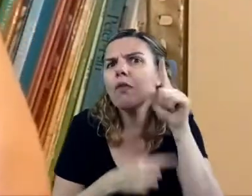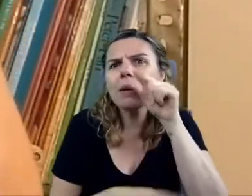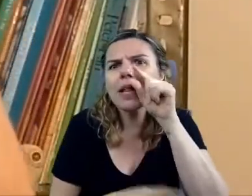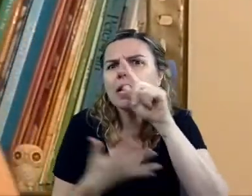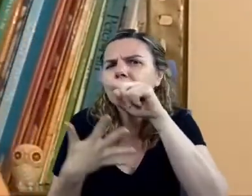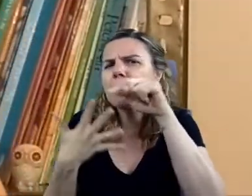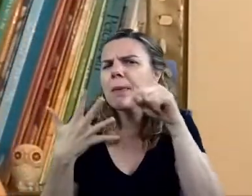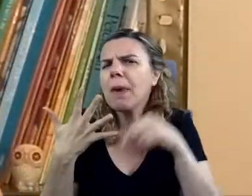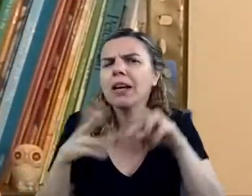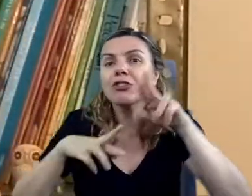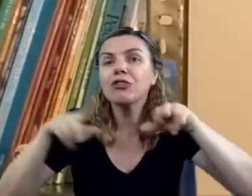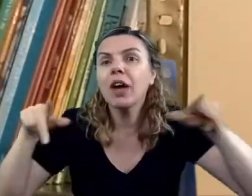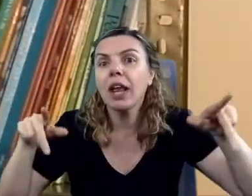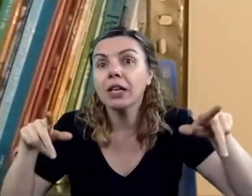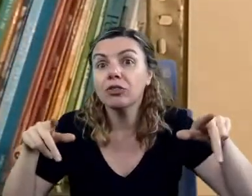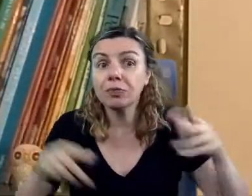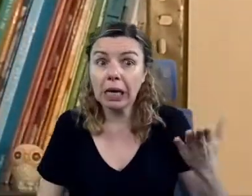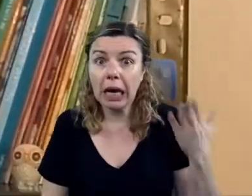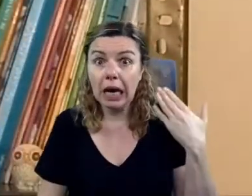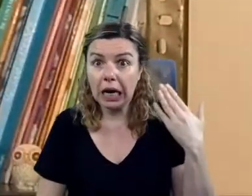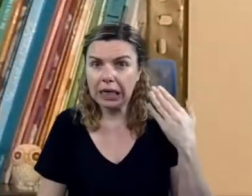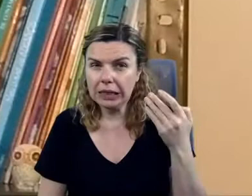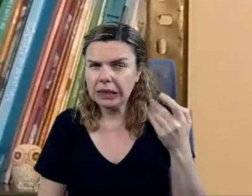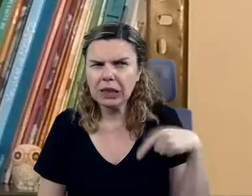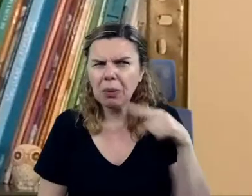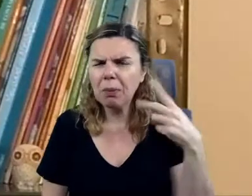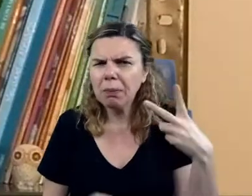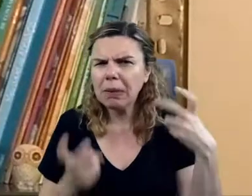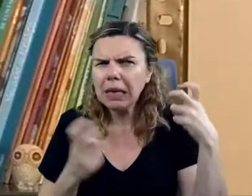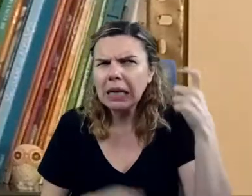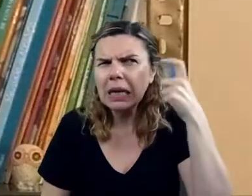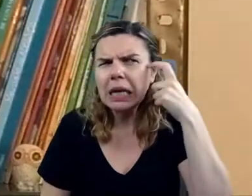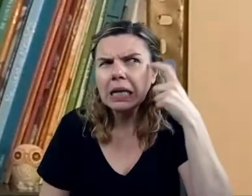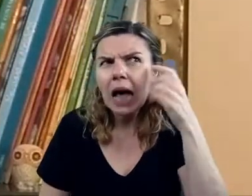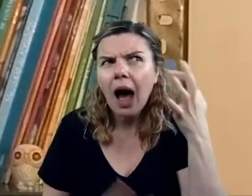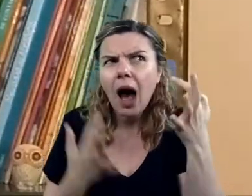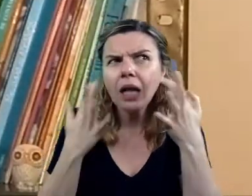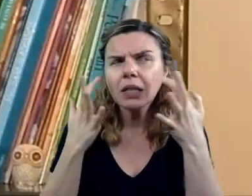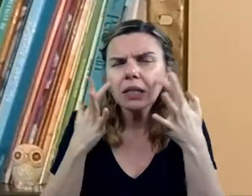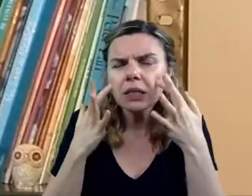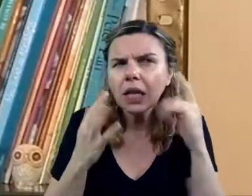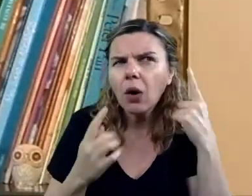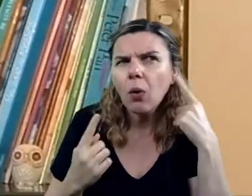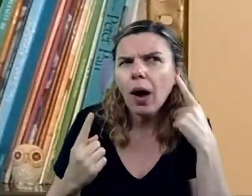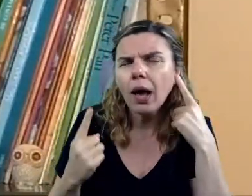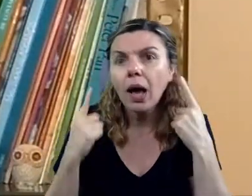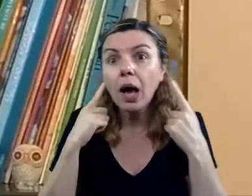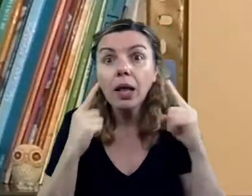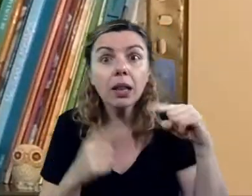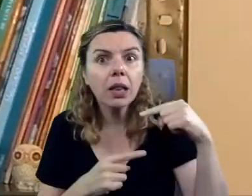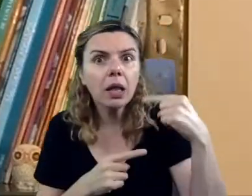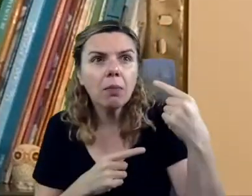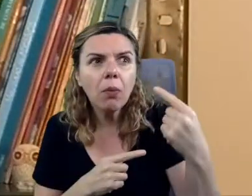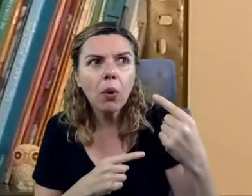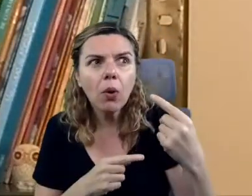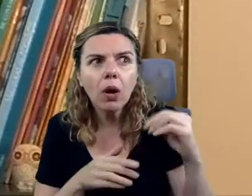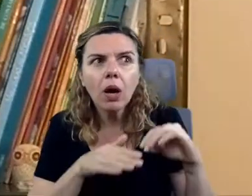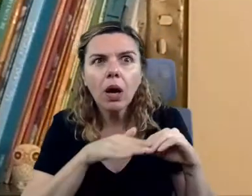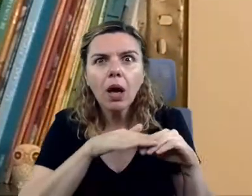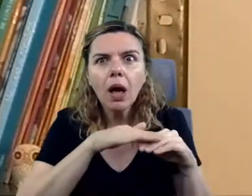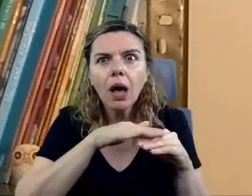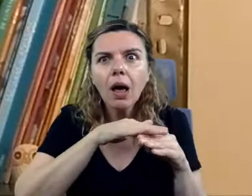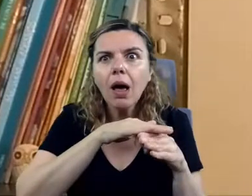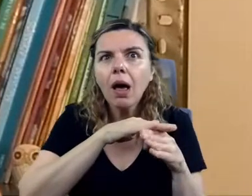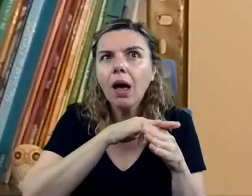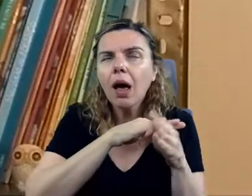cantar ao nosso redor. No princípio, quase não conseguíamos fixar a atenção nos seus cantos. Depois, pouco a